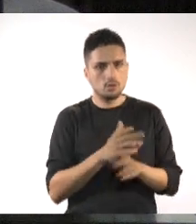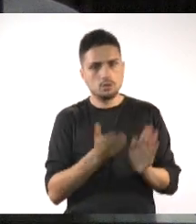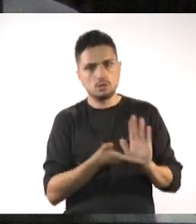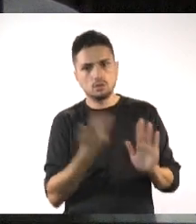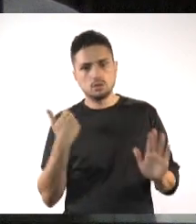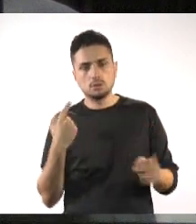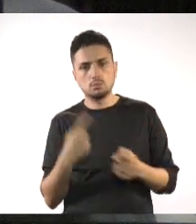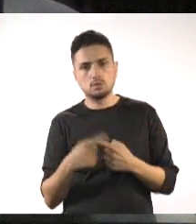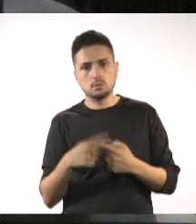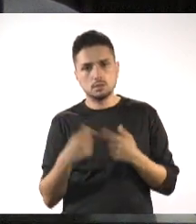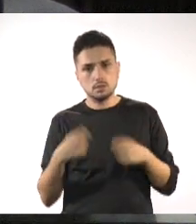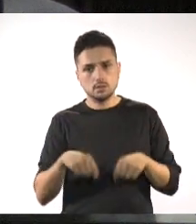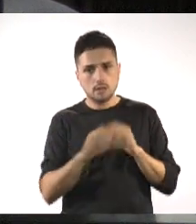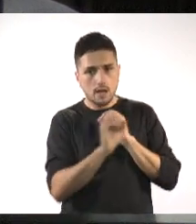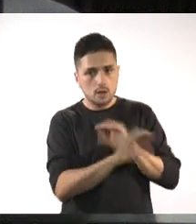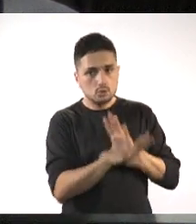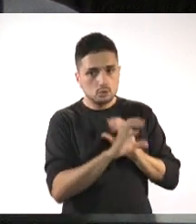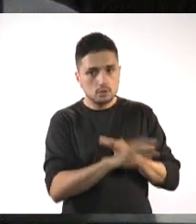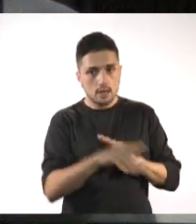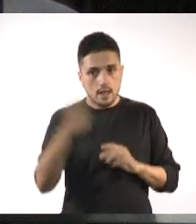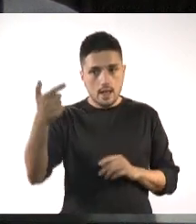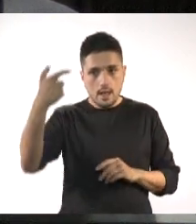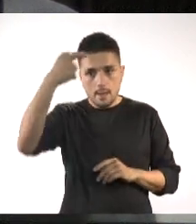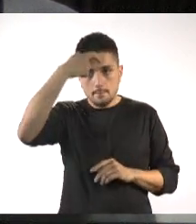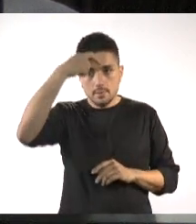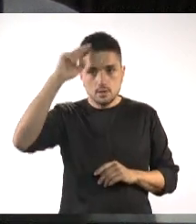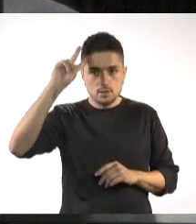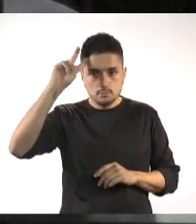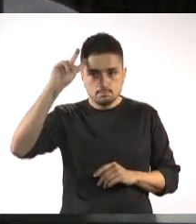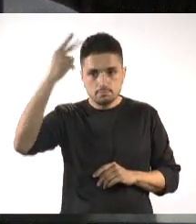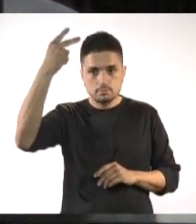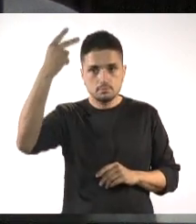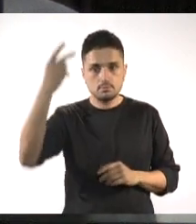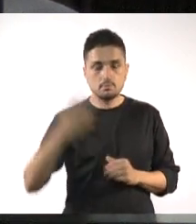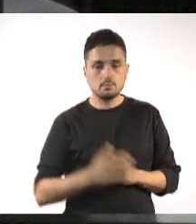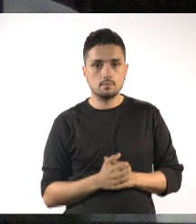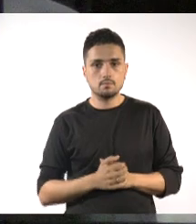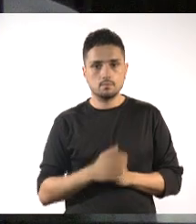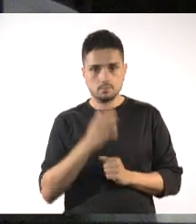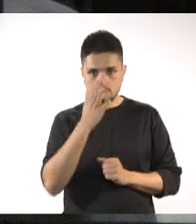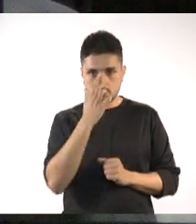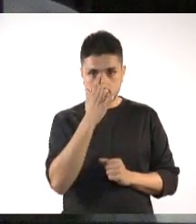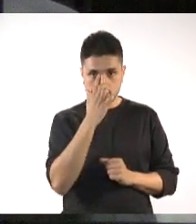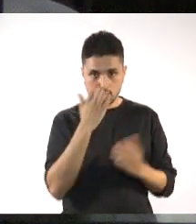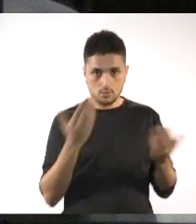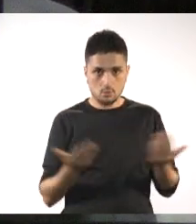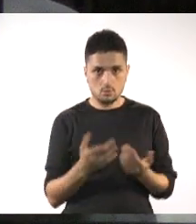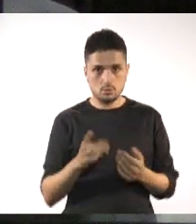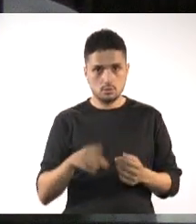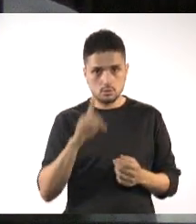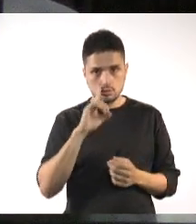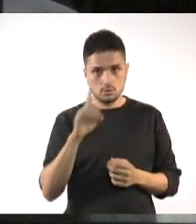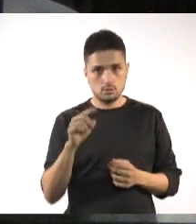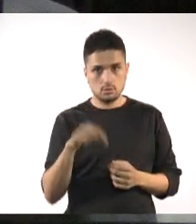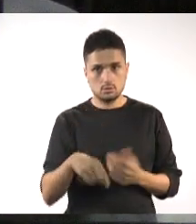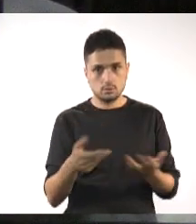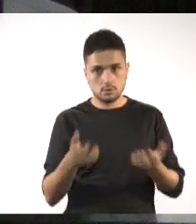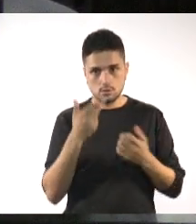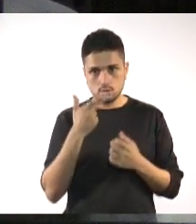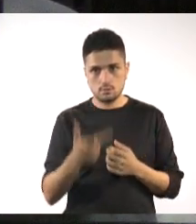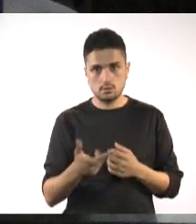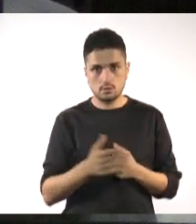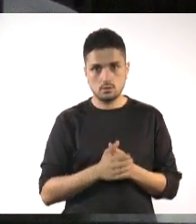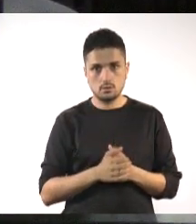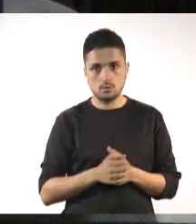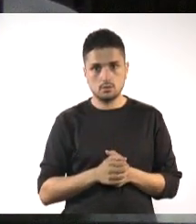você construir, é você acabar com o teu futuro, com a esperança do Brasil. E hoje é dia que, não quero falar por muito